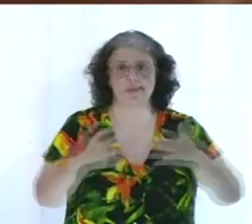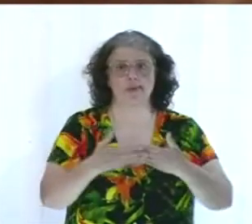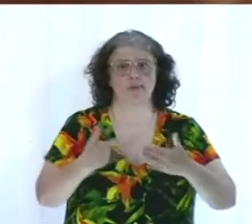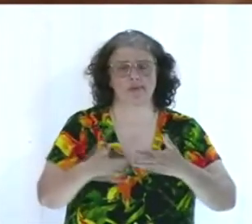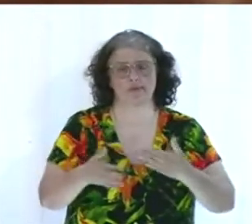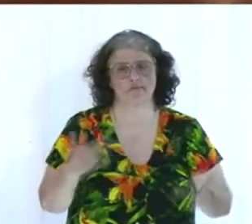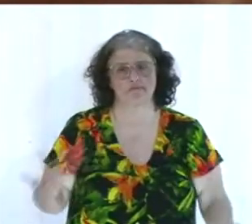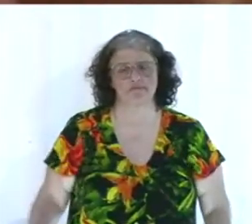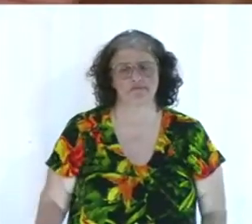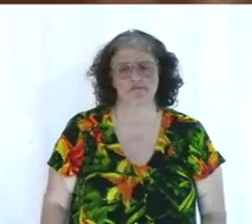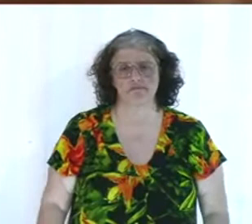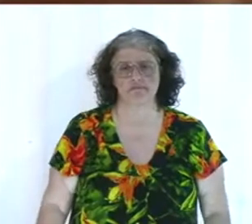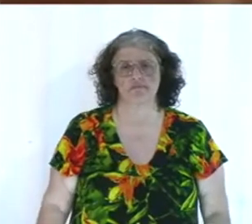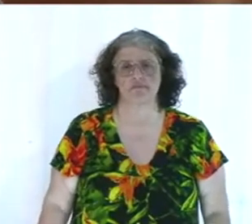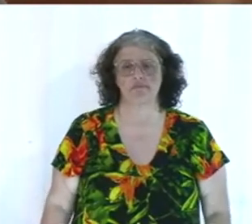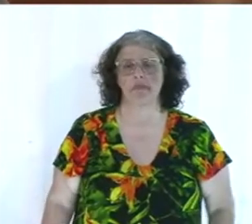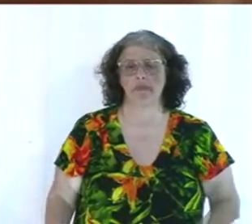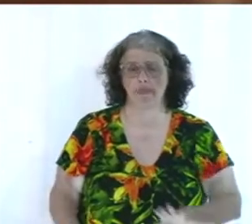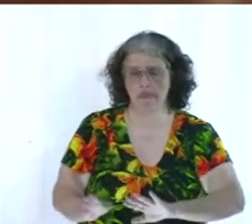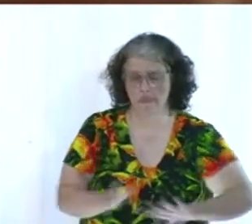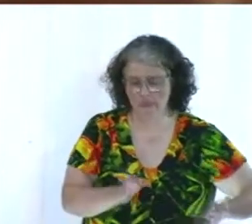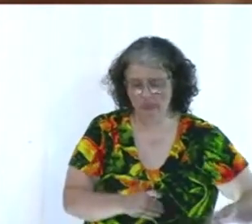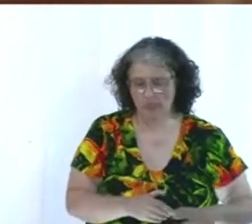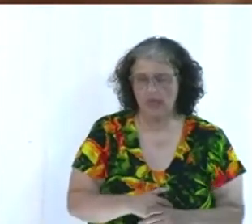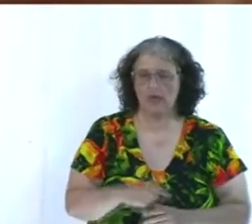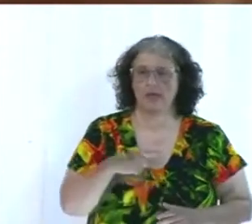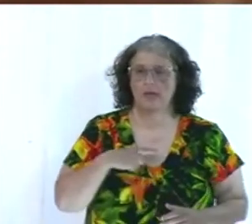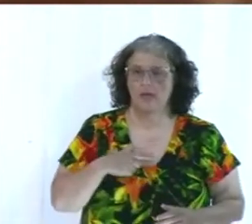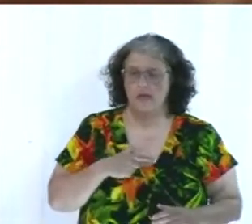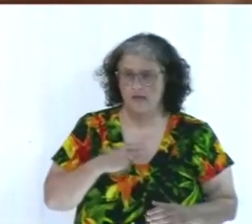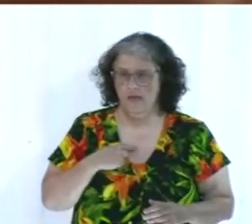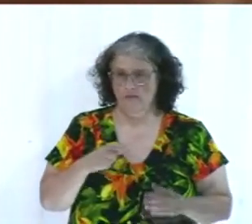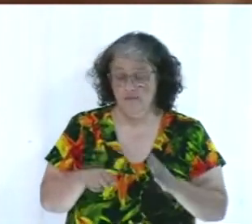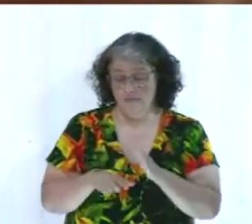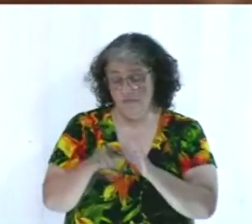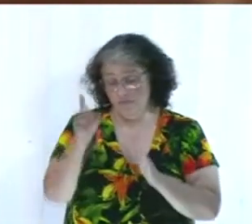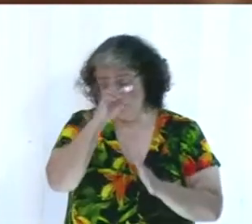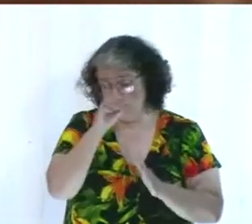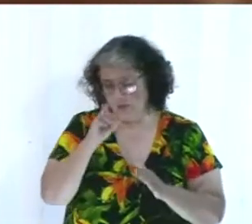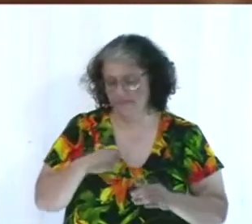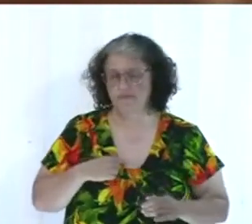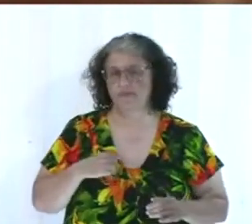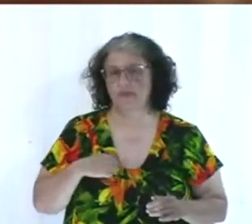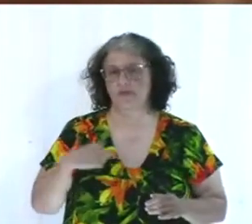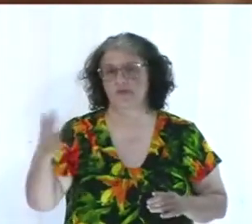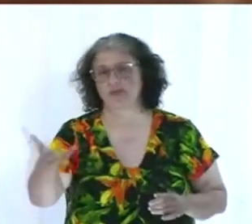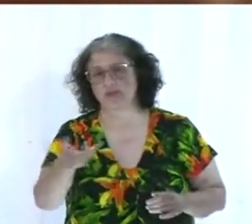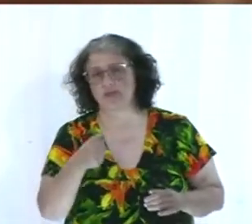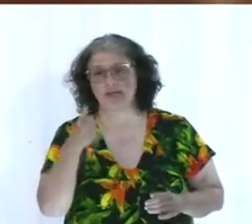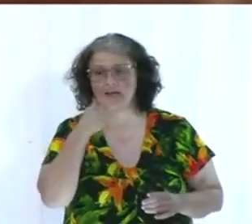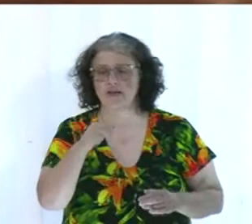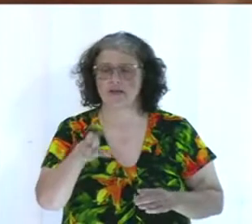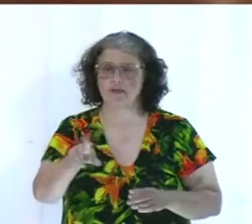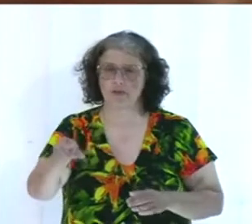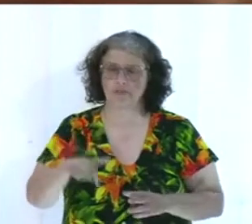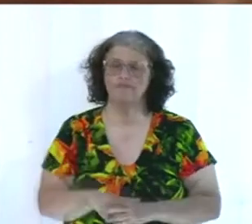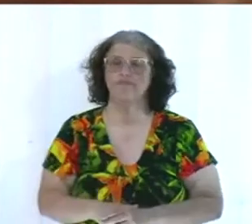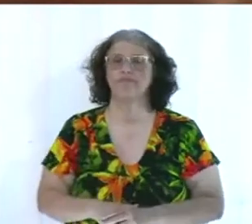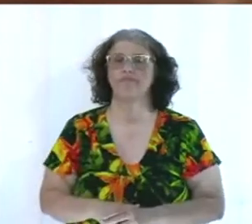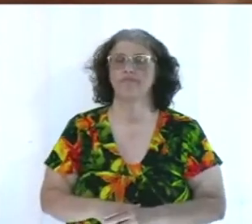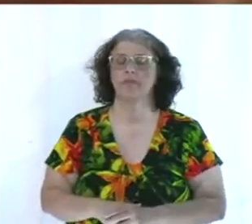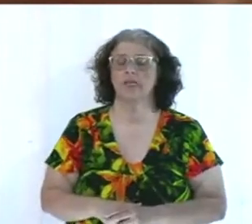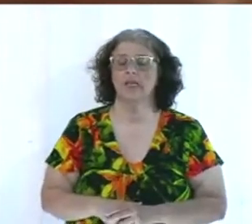problema espiritual, ela estava perturbada com possessão demoníaca, e a sua irmã me disse assim: você não pode fazer isso, não